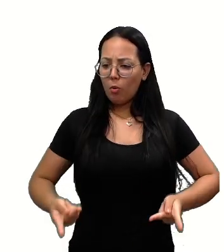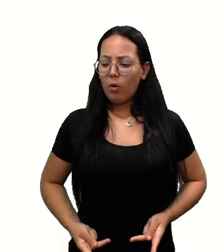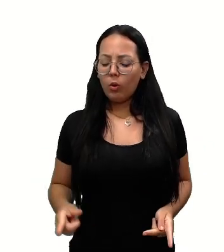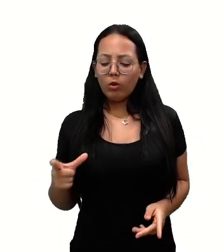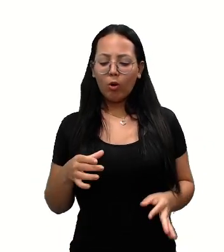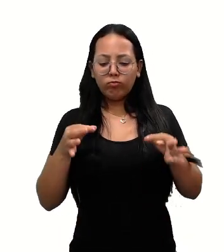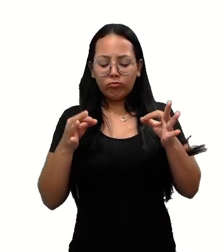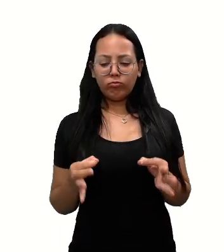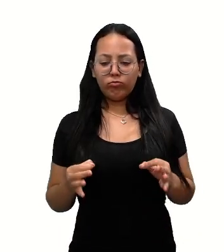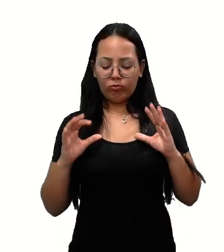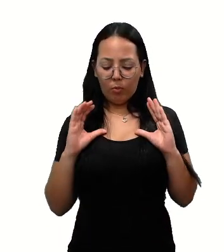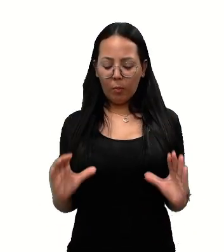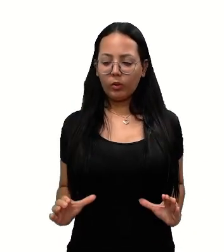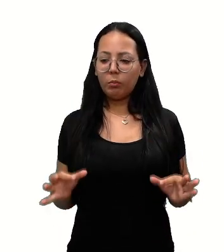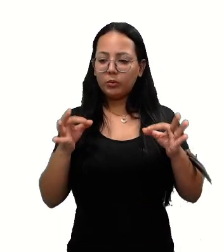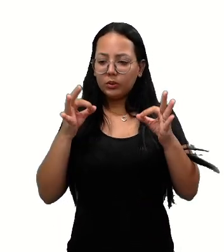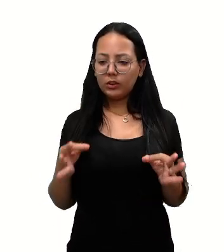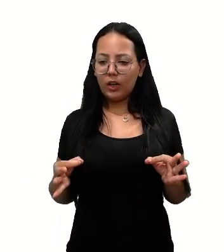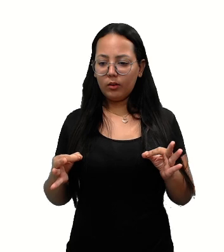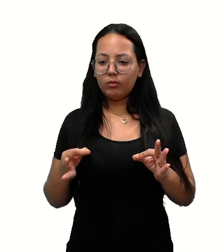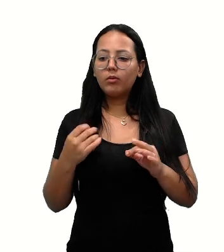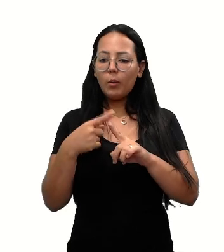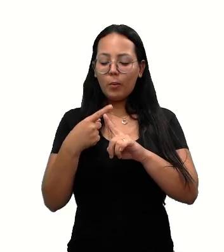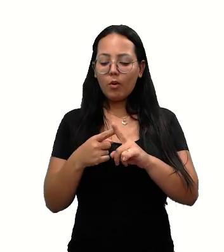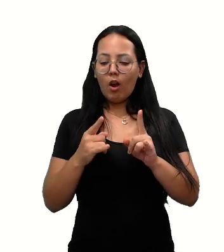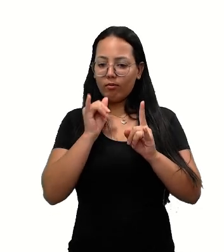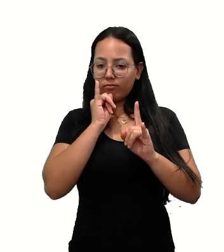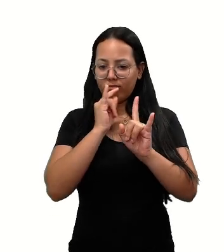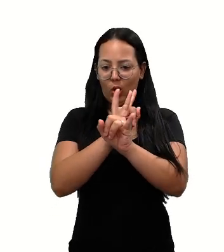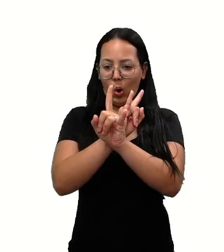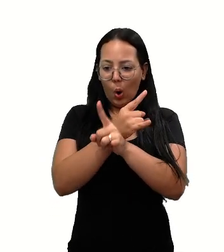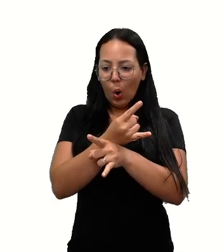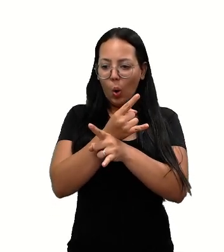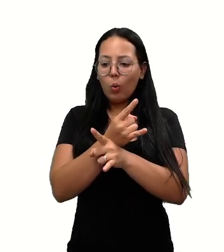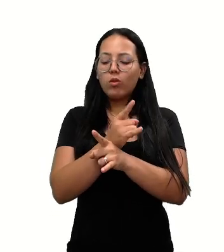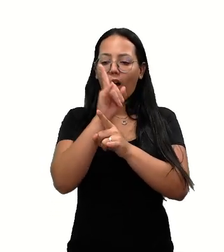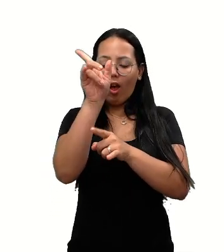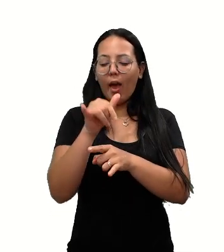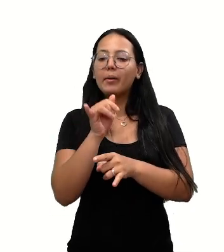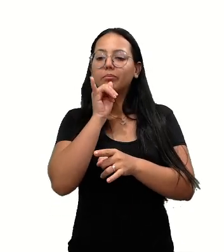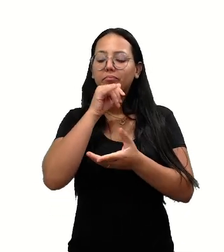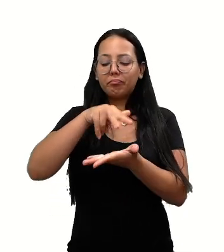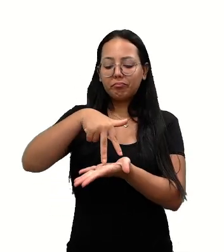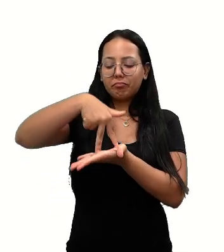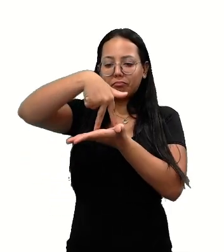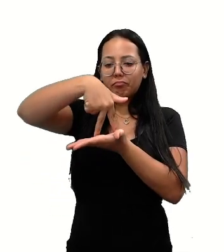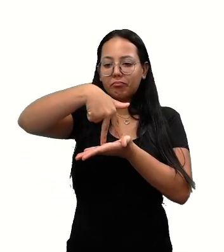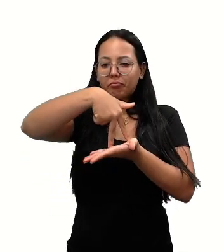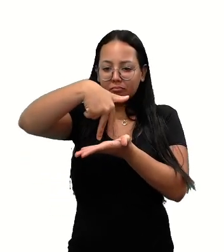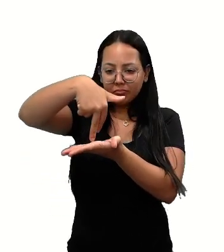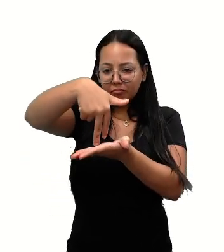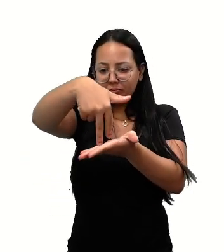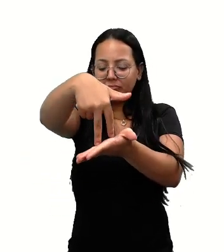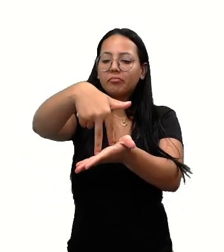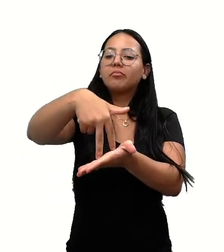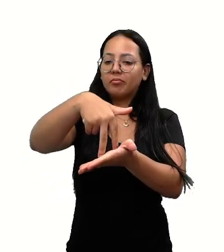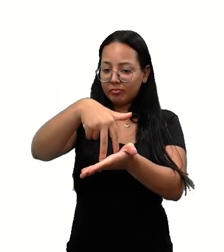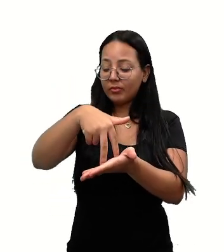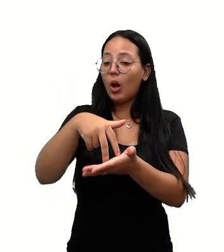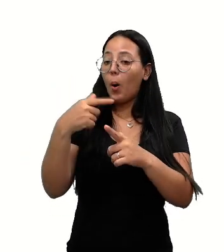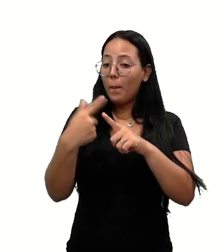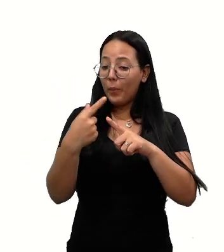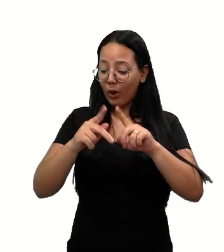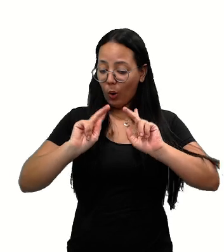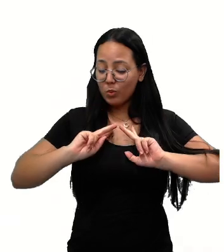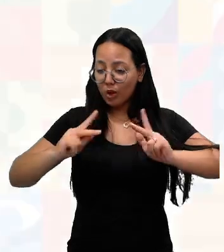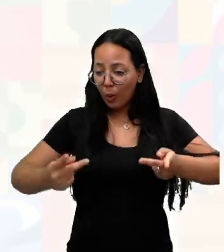postura. Né? O ser humano ele é ereto. O ser humano ele anda sobre os seus membros inferiores. O ser humano ele